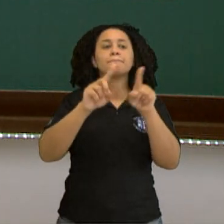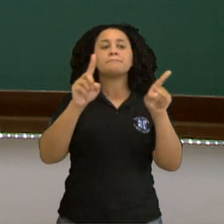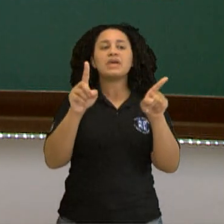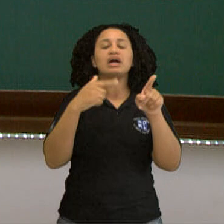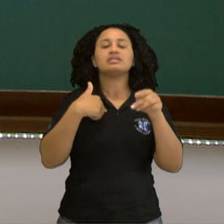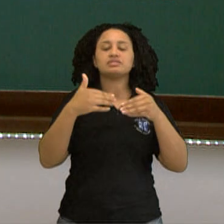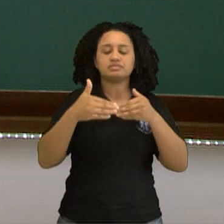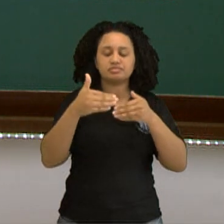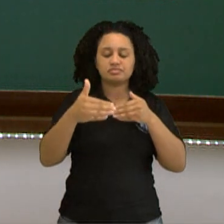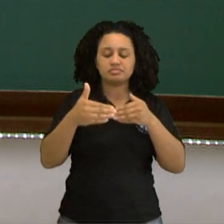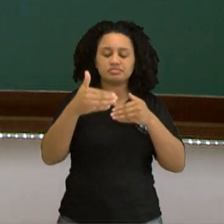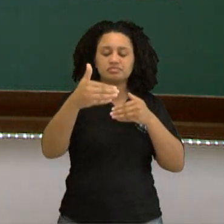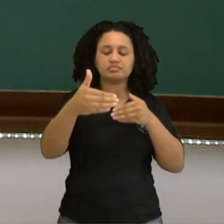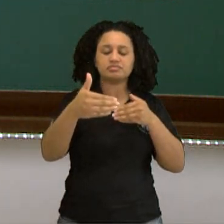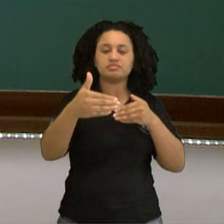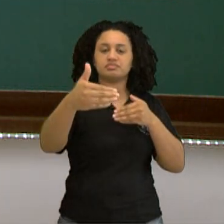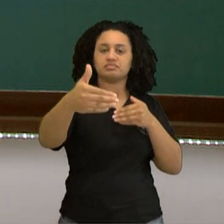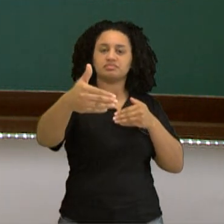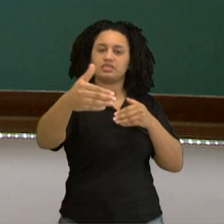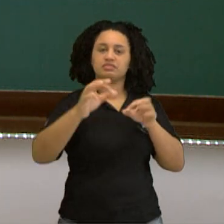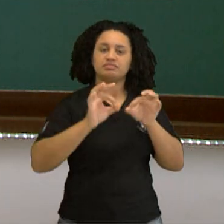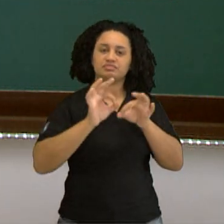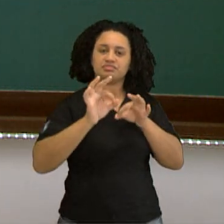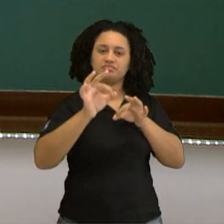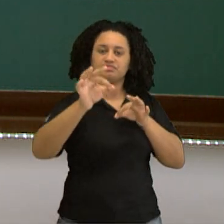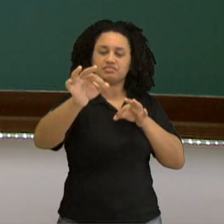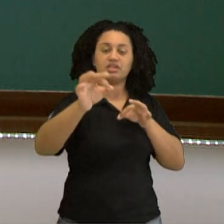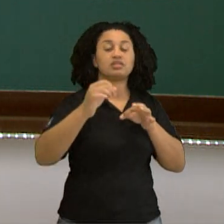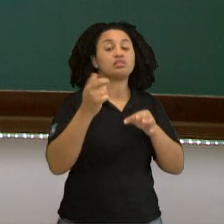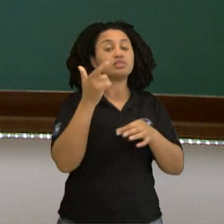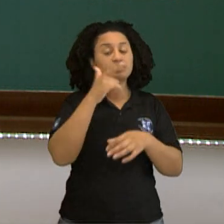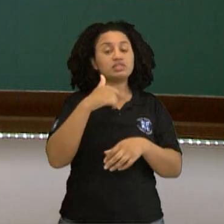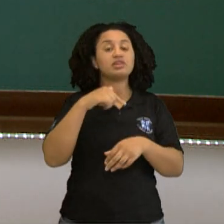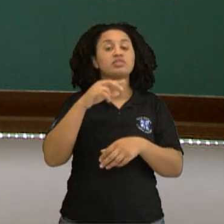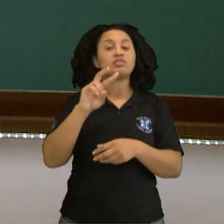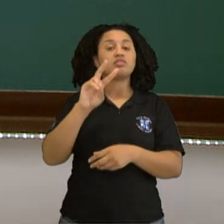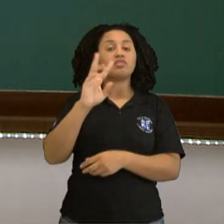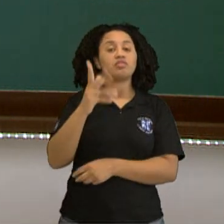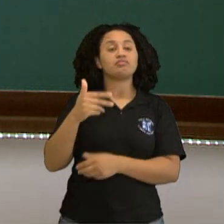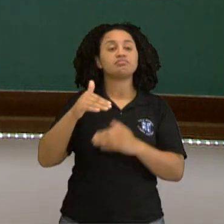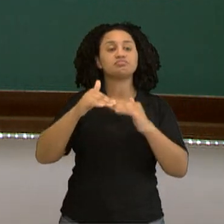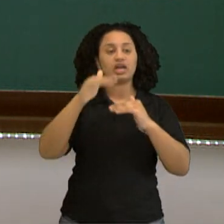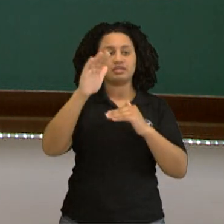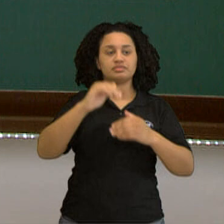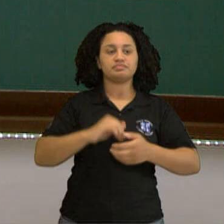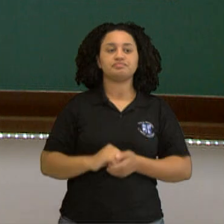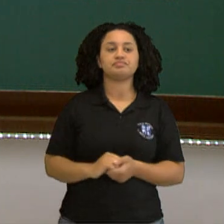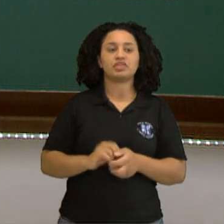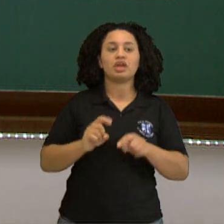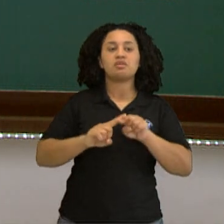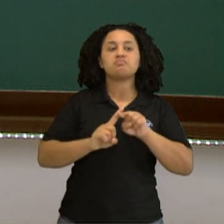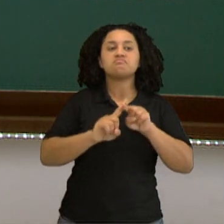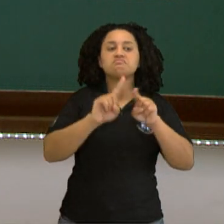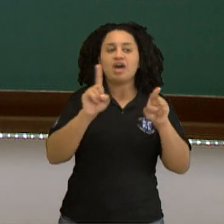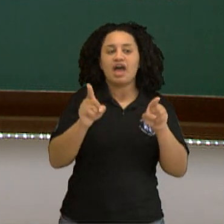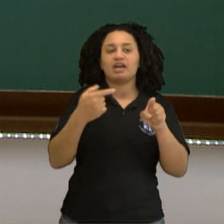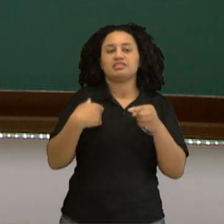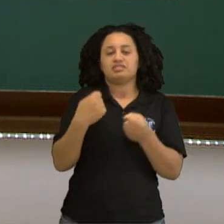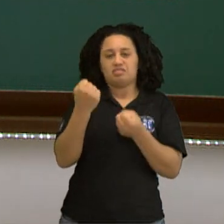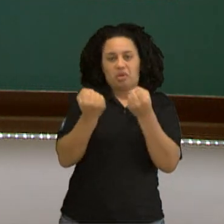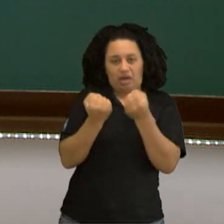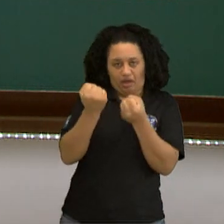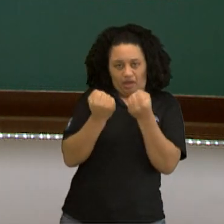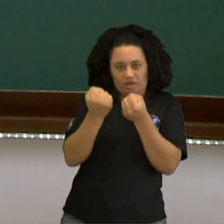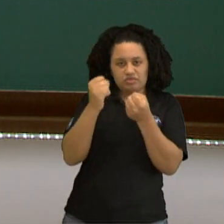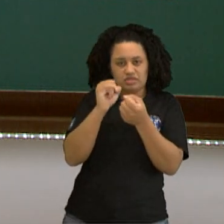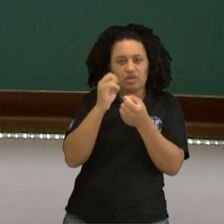ela está percorrendo espaços maiores, quer dizer que ela está ganhando velocidade. Enquanto que aqui nós temos um